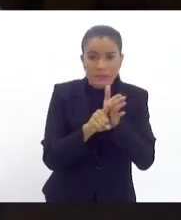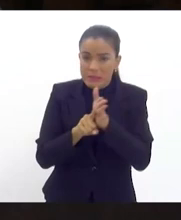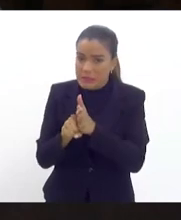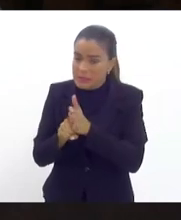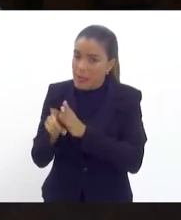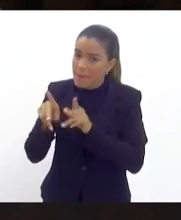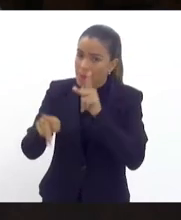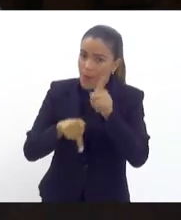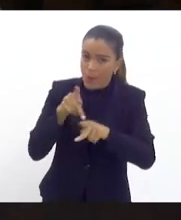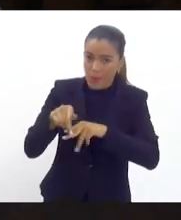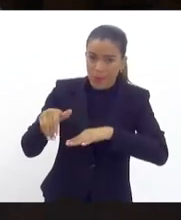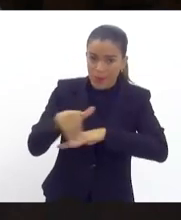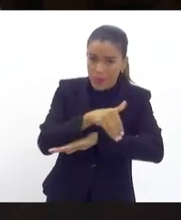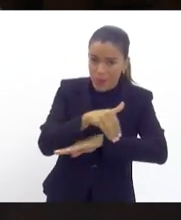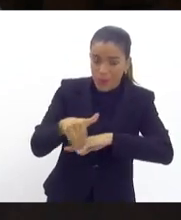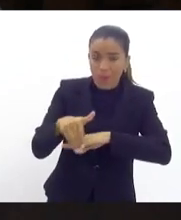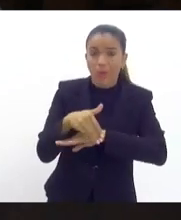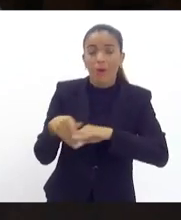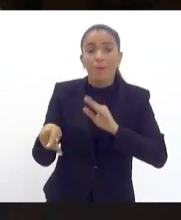17